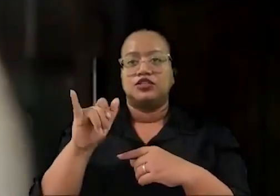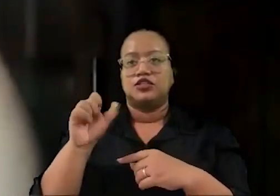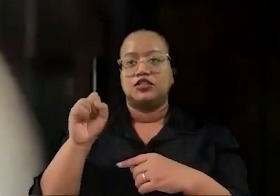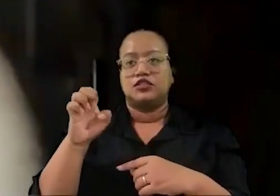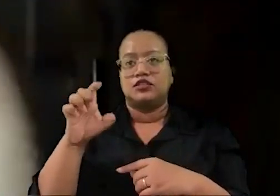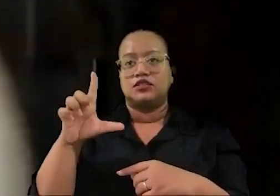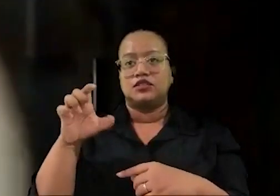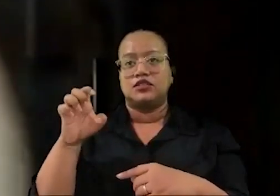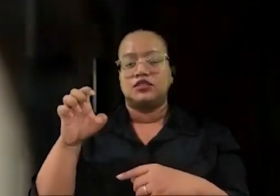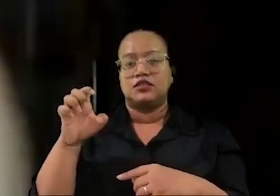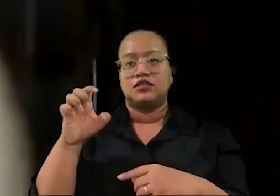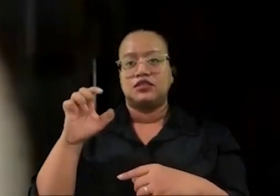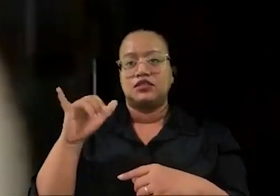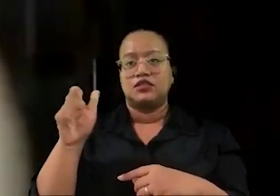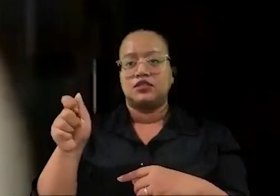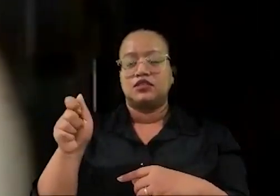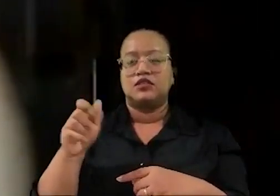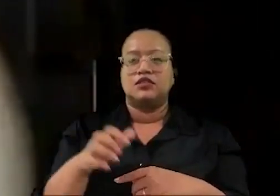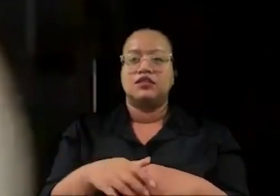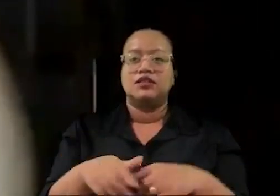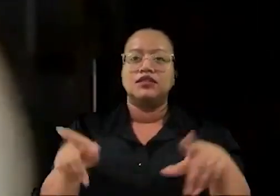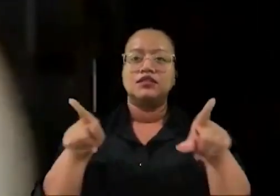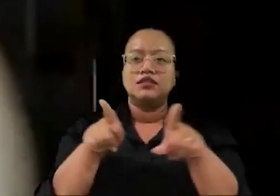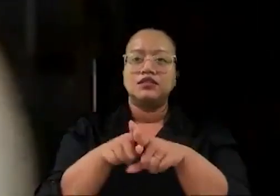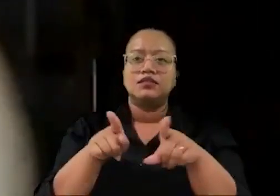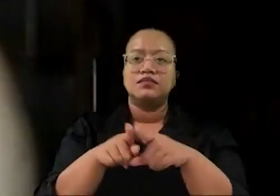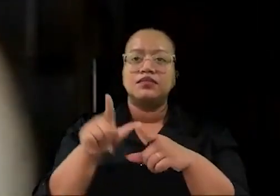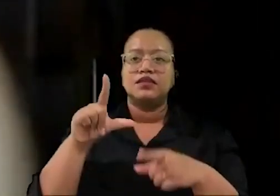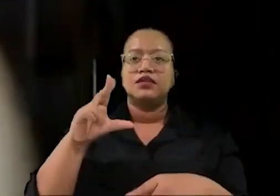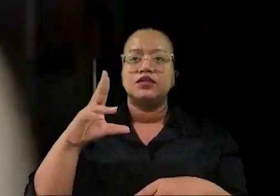Luciana Ortiz, participam da gestão